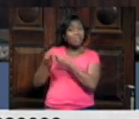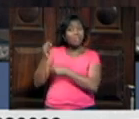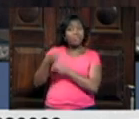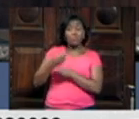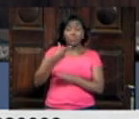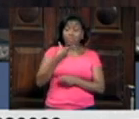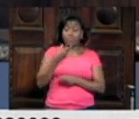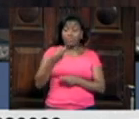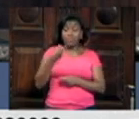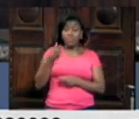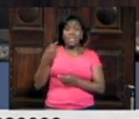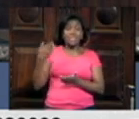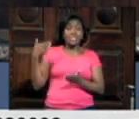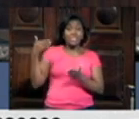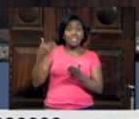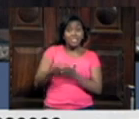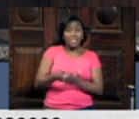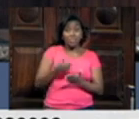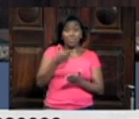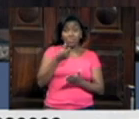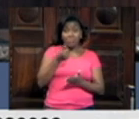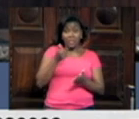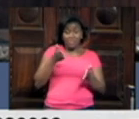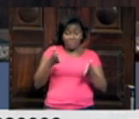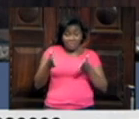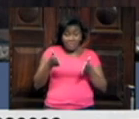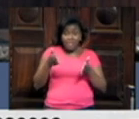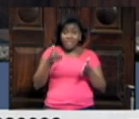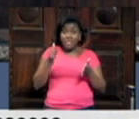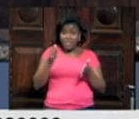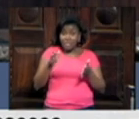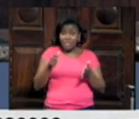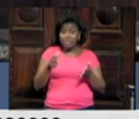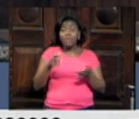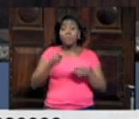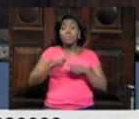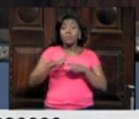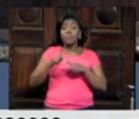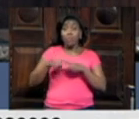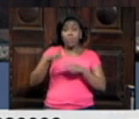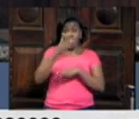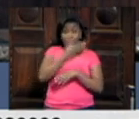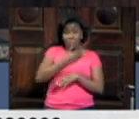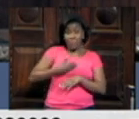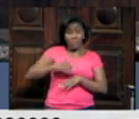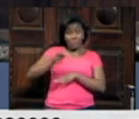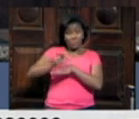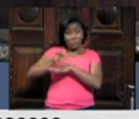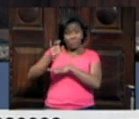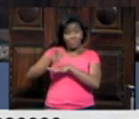a 2015, já que o governo do Estado deixou de receber